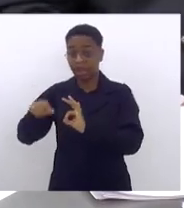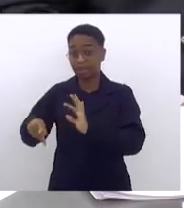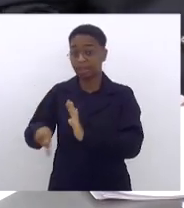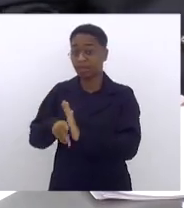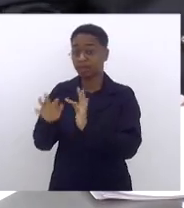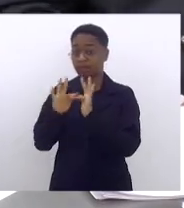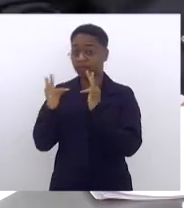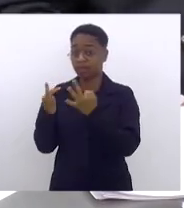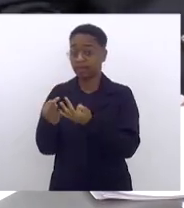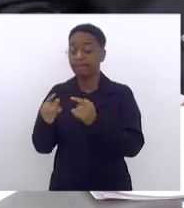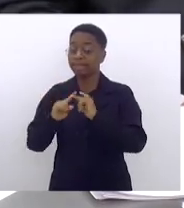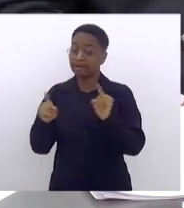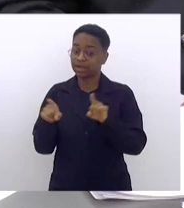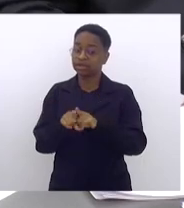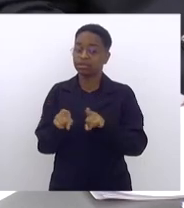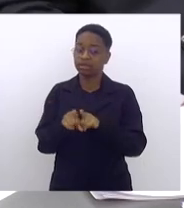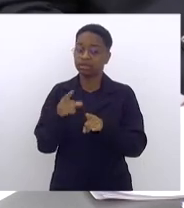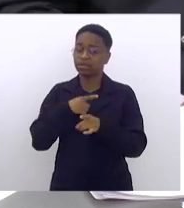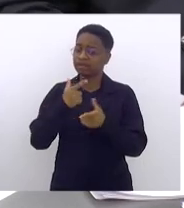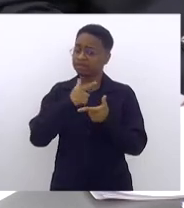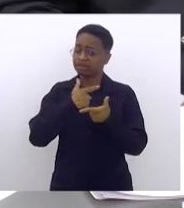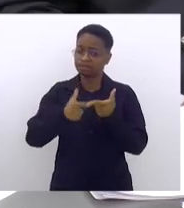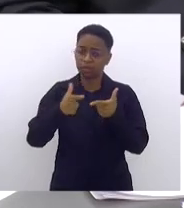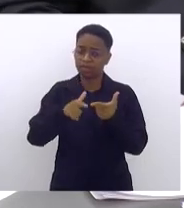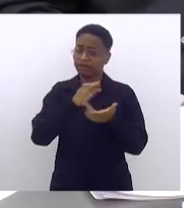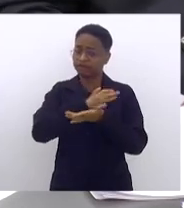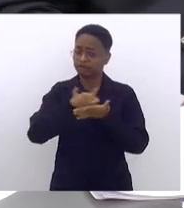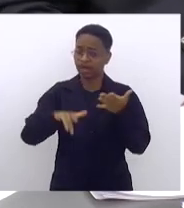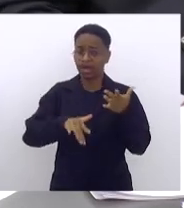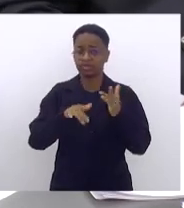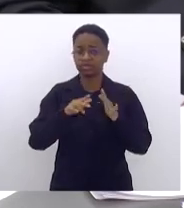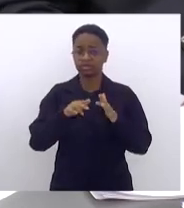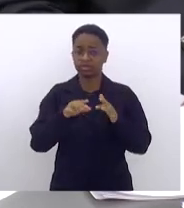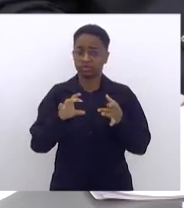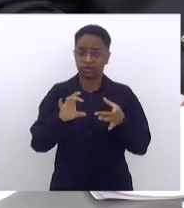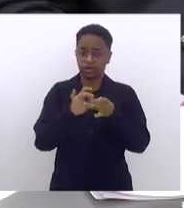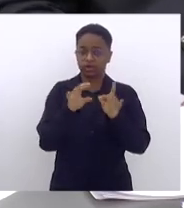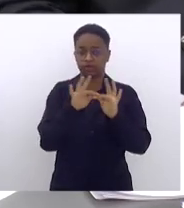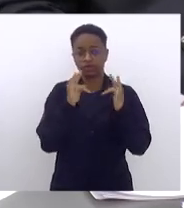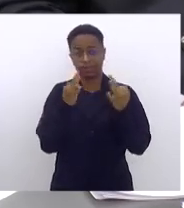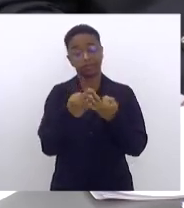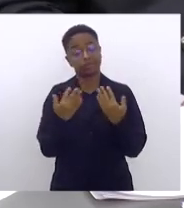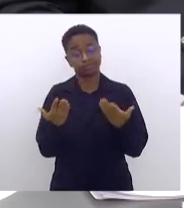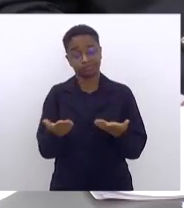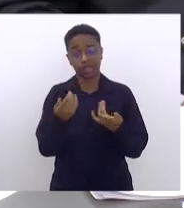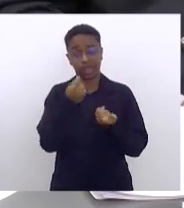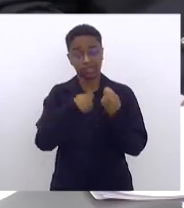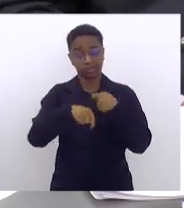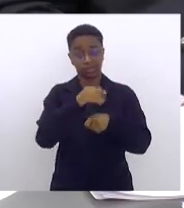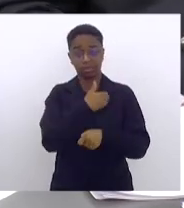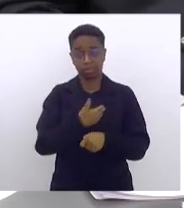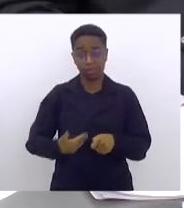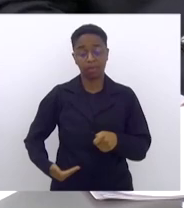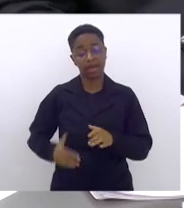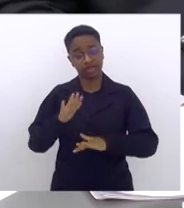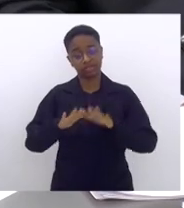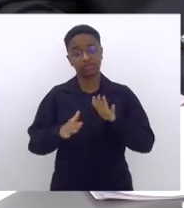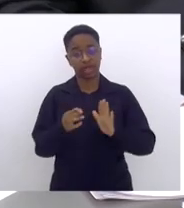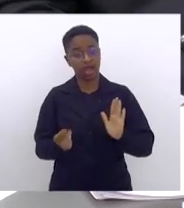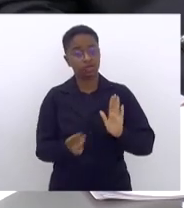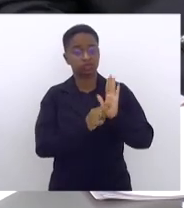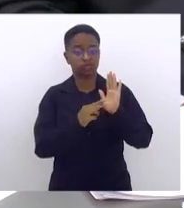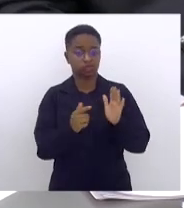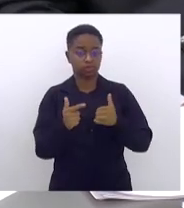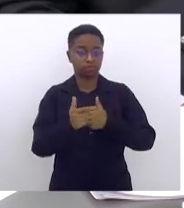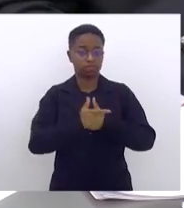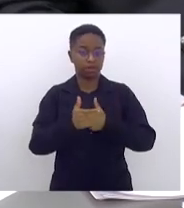Mas, como nós também temos muitos problemas complexos com as nossas famílias, acaba que a administração pública assume também um pouco esse